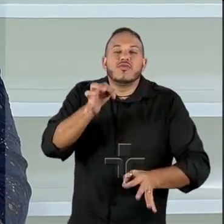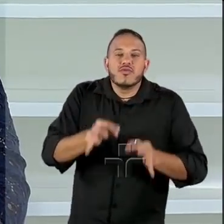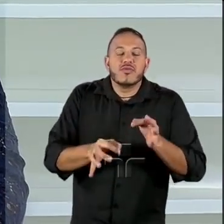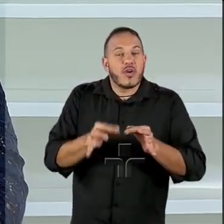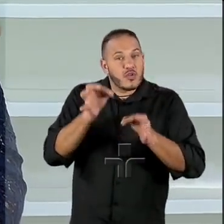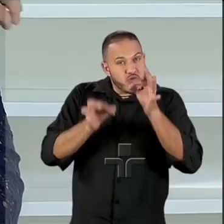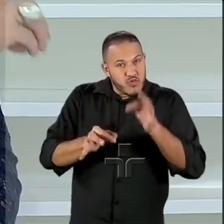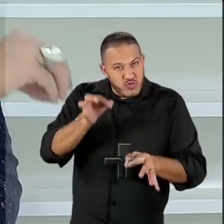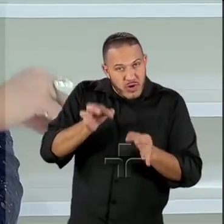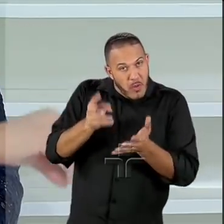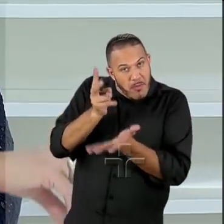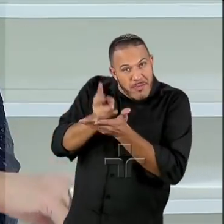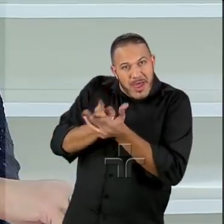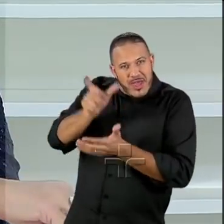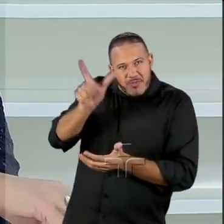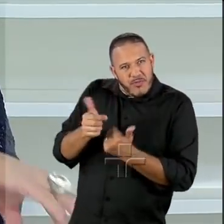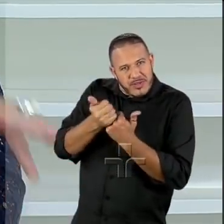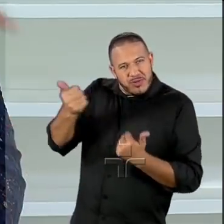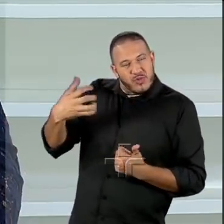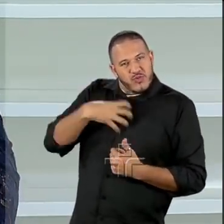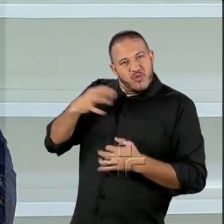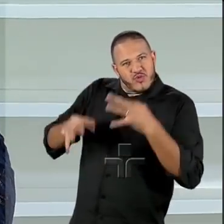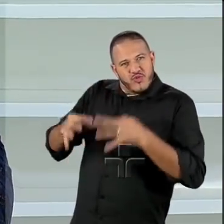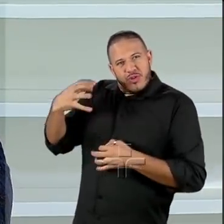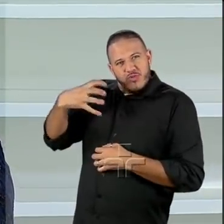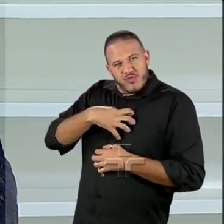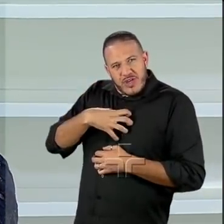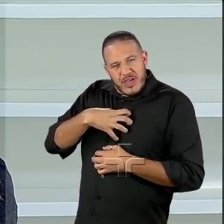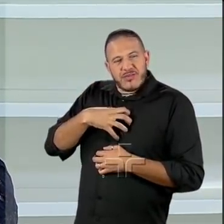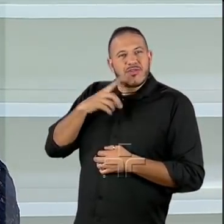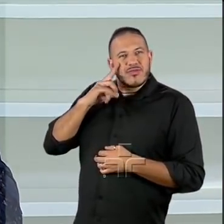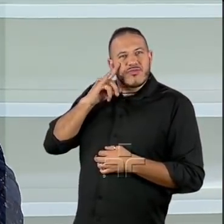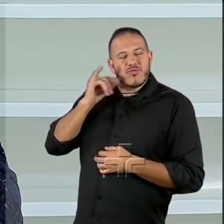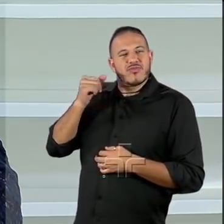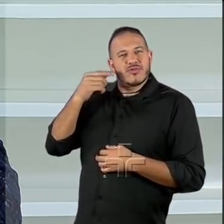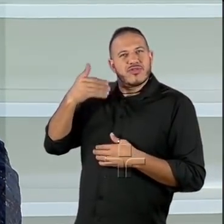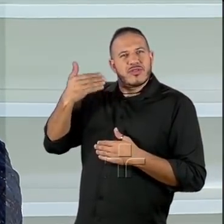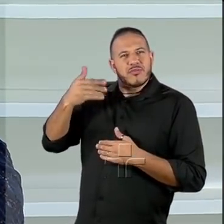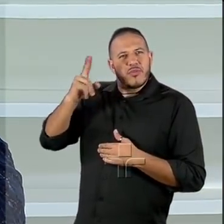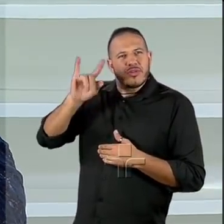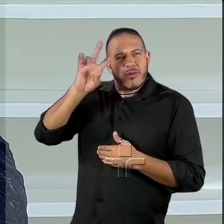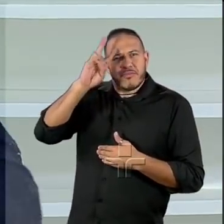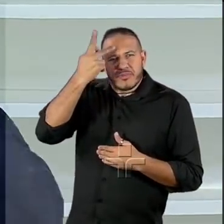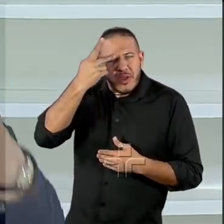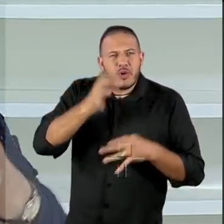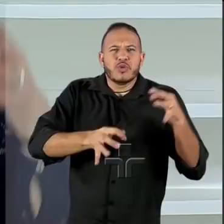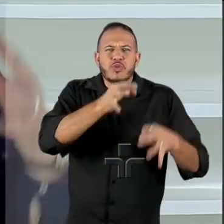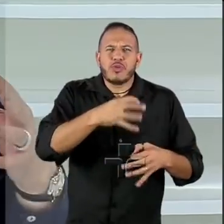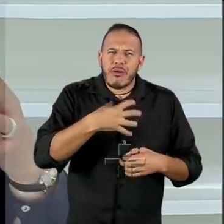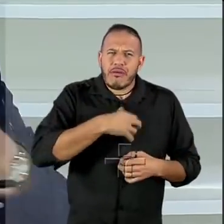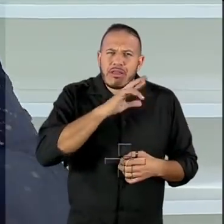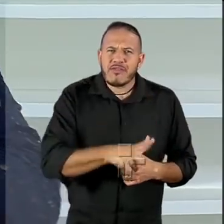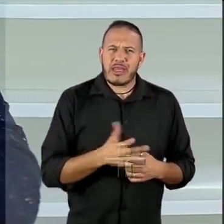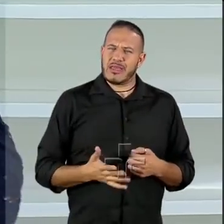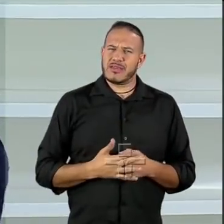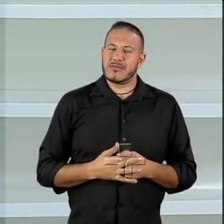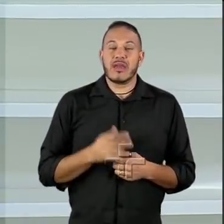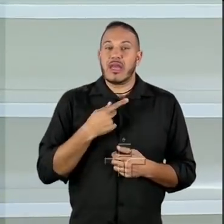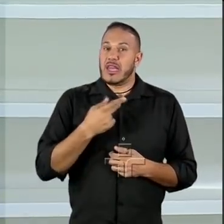o mesmo ministro julga de um jeito e dias depois julga de outro jeito. E aí diz